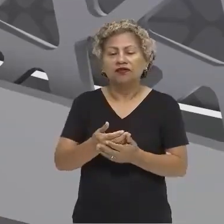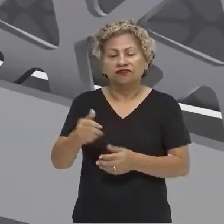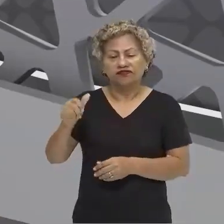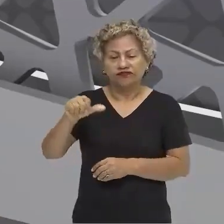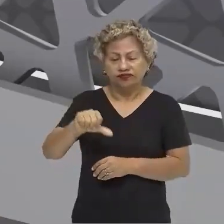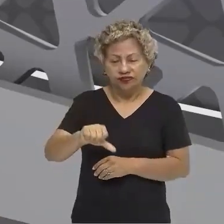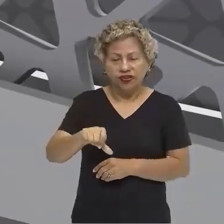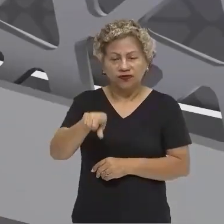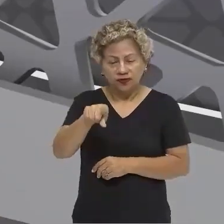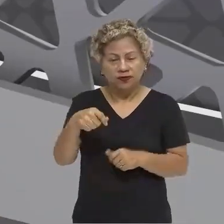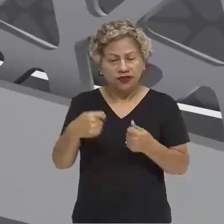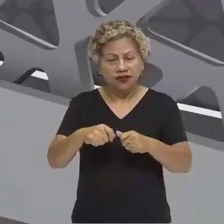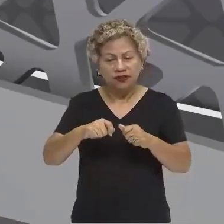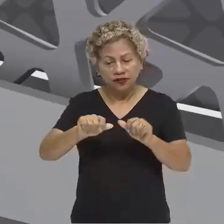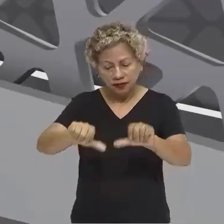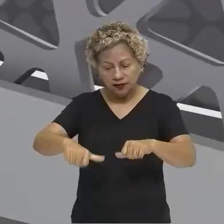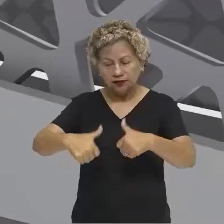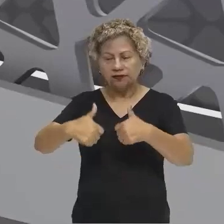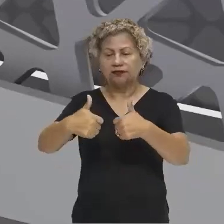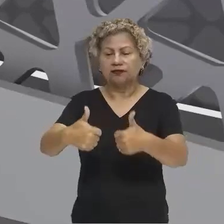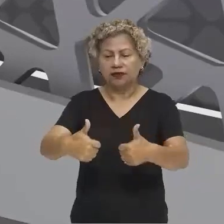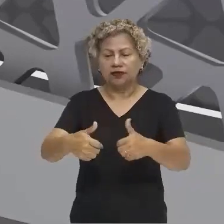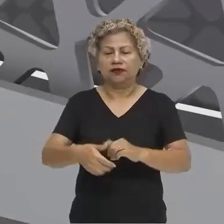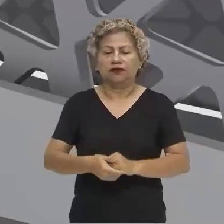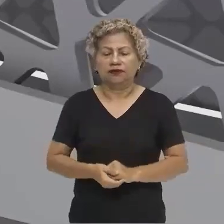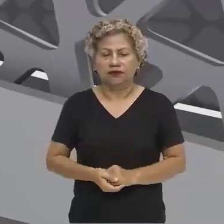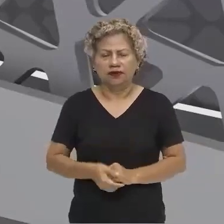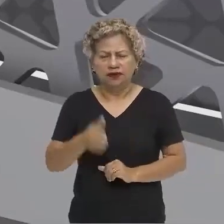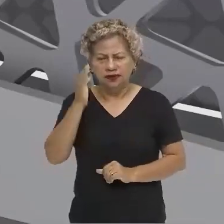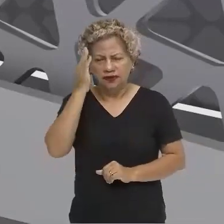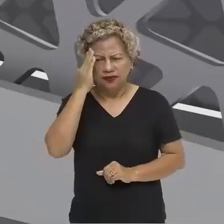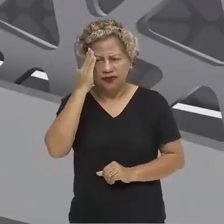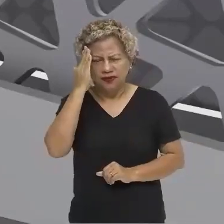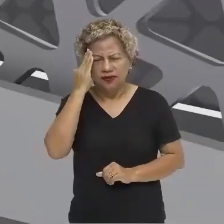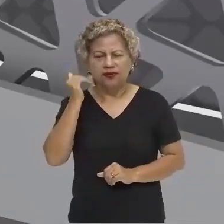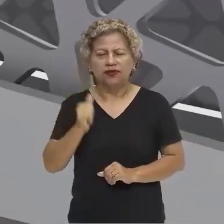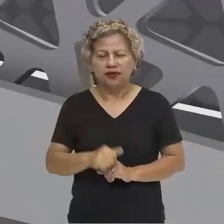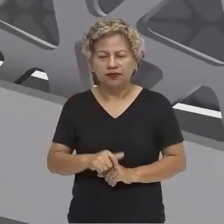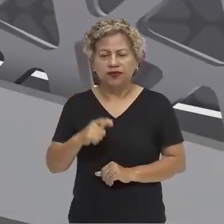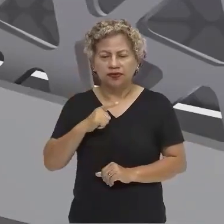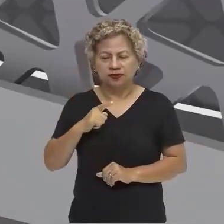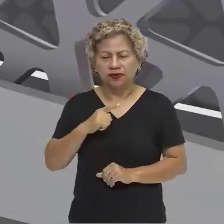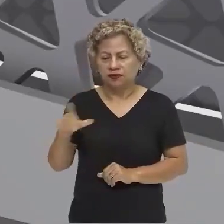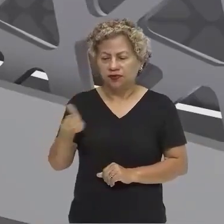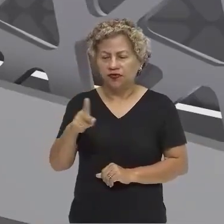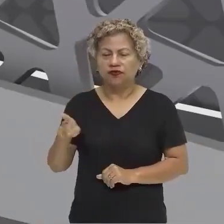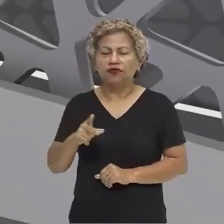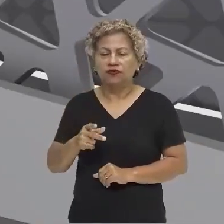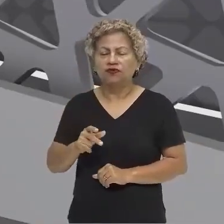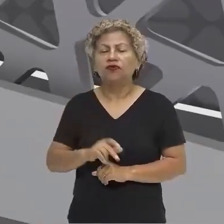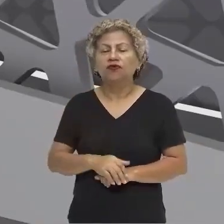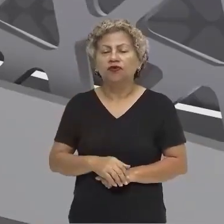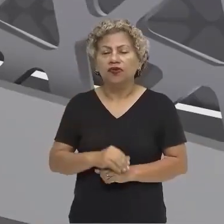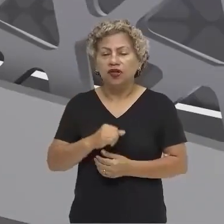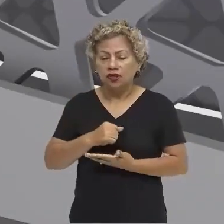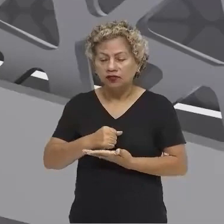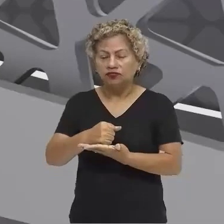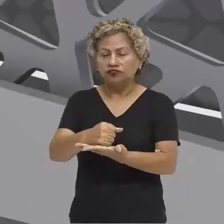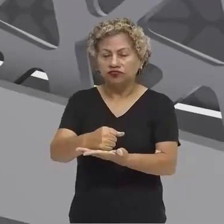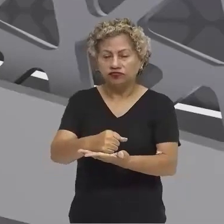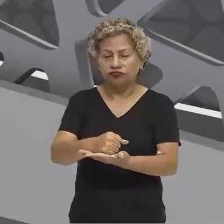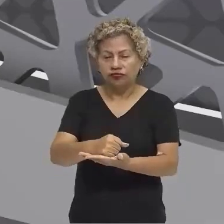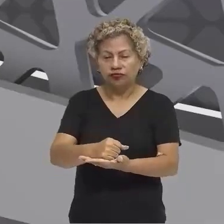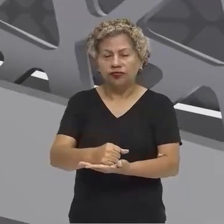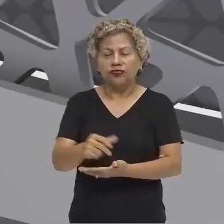nosso suporte, que está ali próximo de vocês e que sabemos que nós podemos contar com eles. Eles estão ali diariamente na sala de